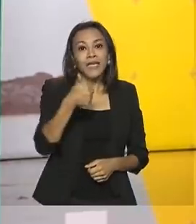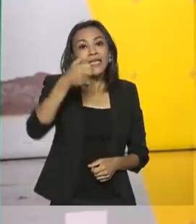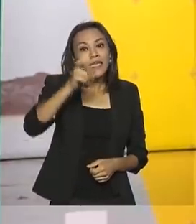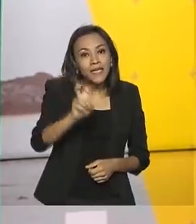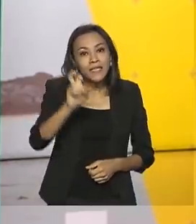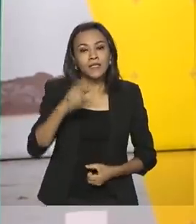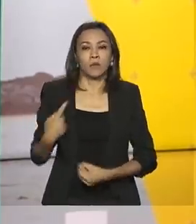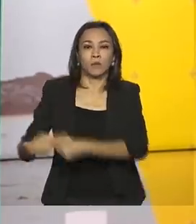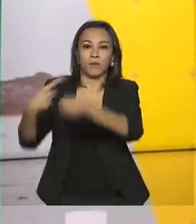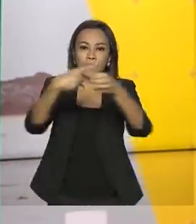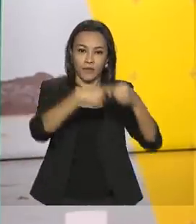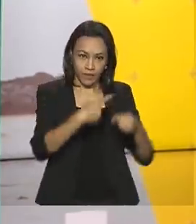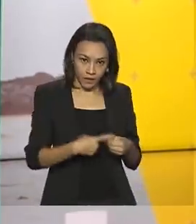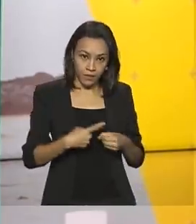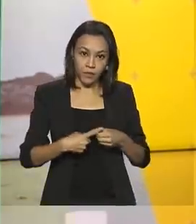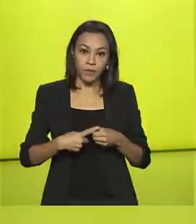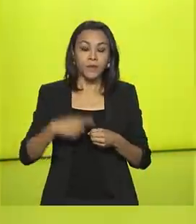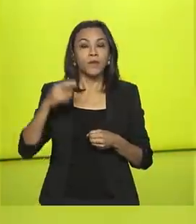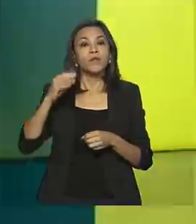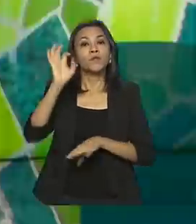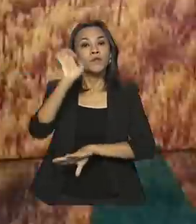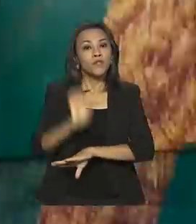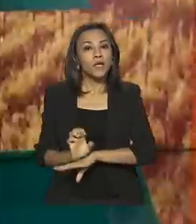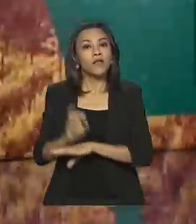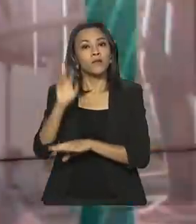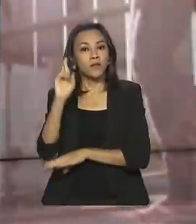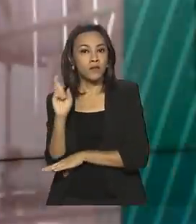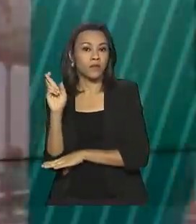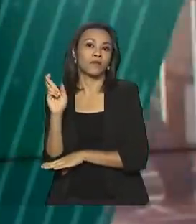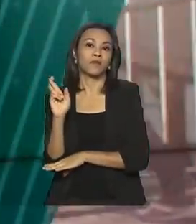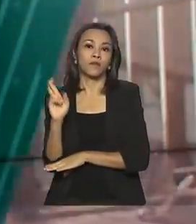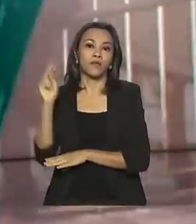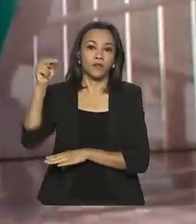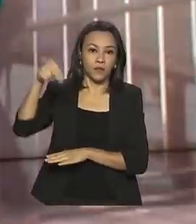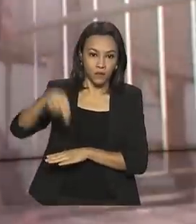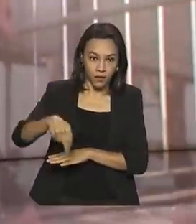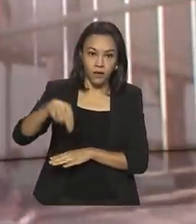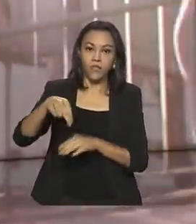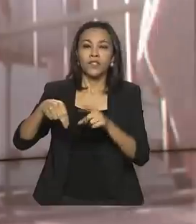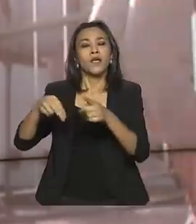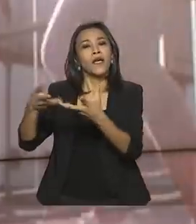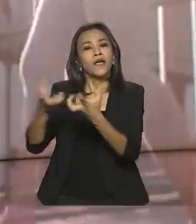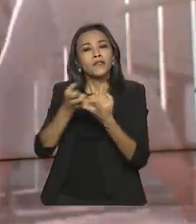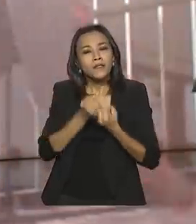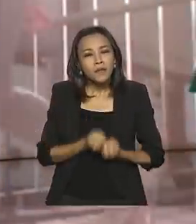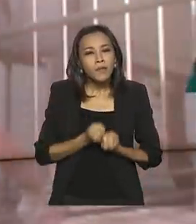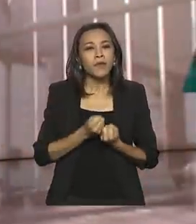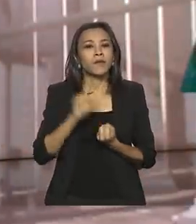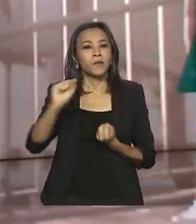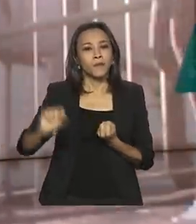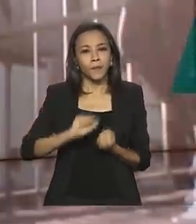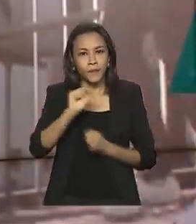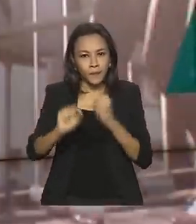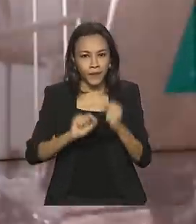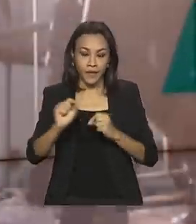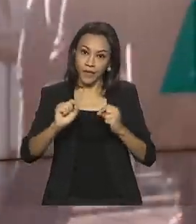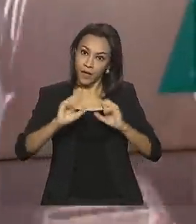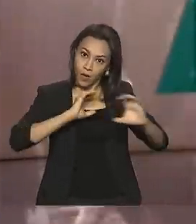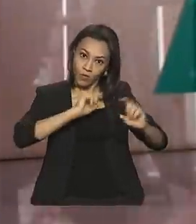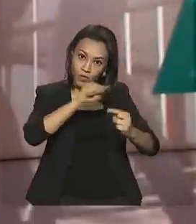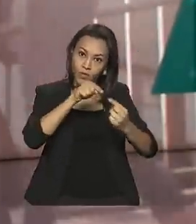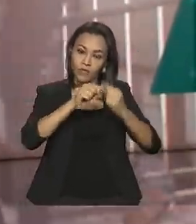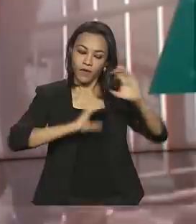municípios do interior do Rio Grande do Norte receberam uma série de entregas do Ministério das Comunicações. A meta é garantir inclusão digital